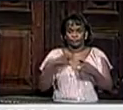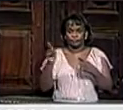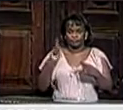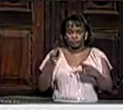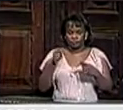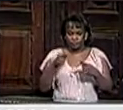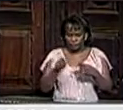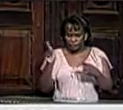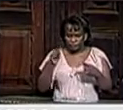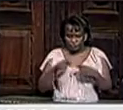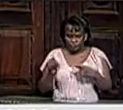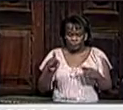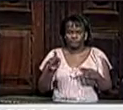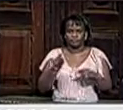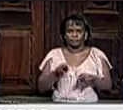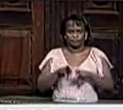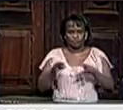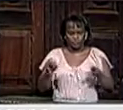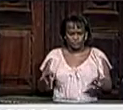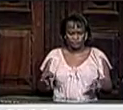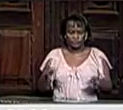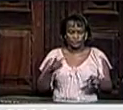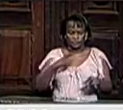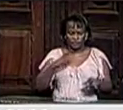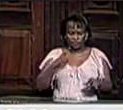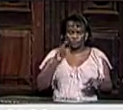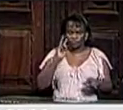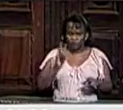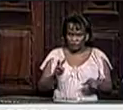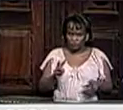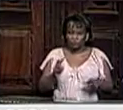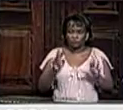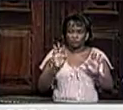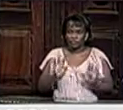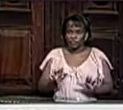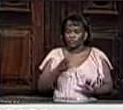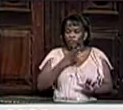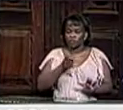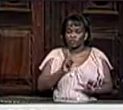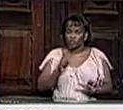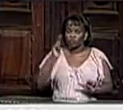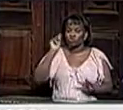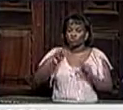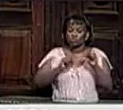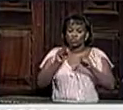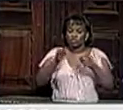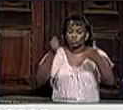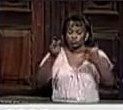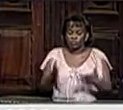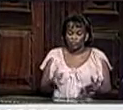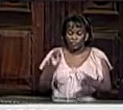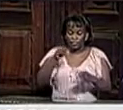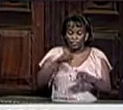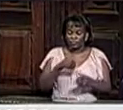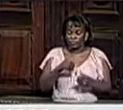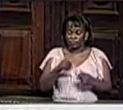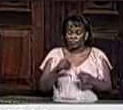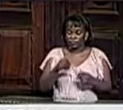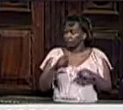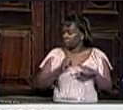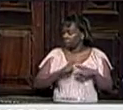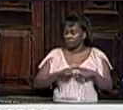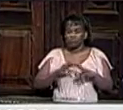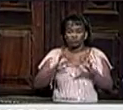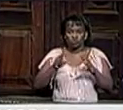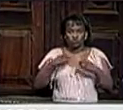discordâncias de forma, sem sequer conhecer o conteúdo, porque tudo aqui